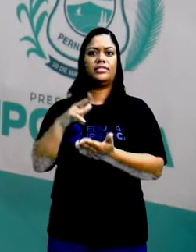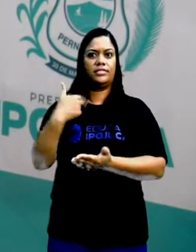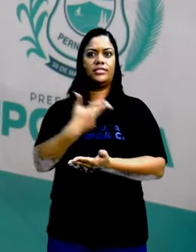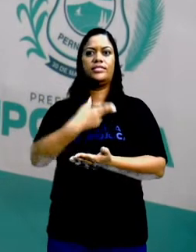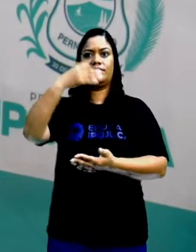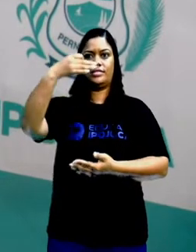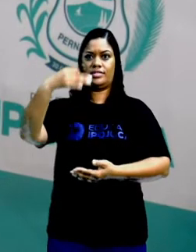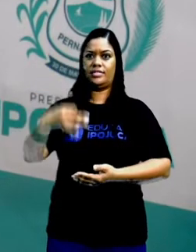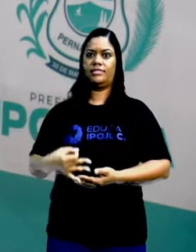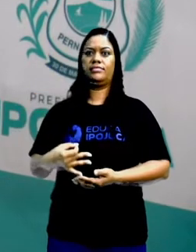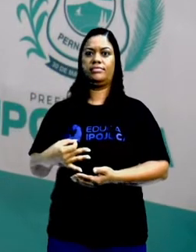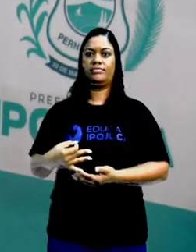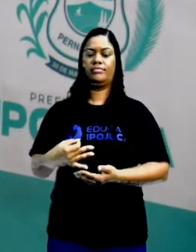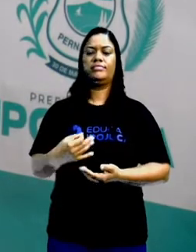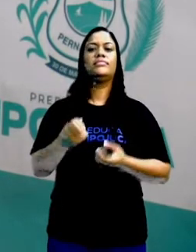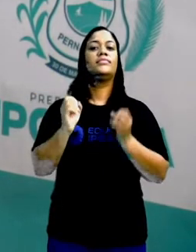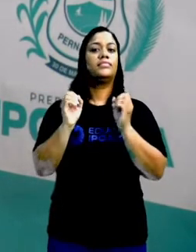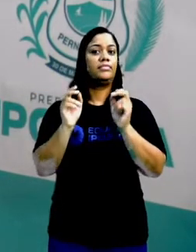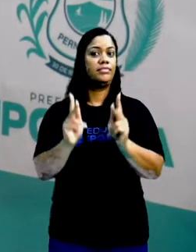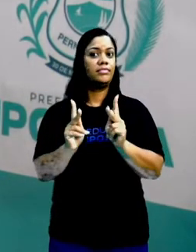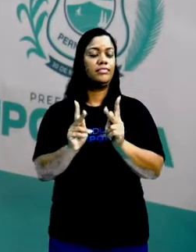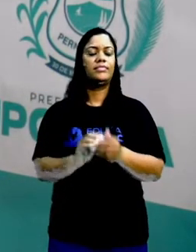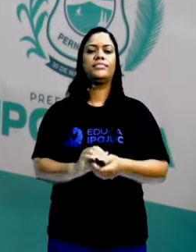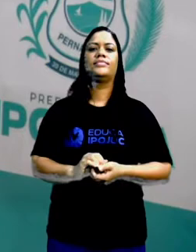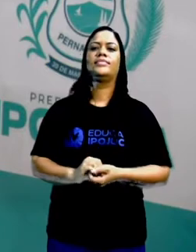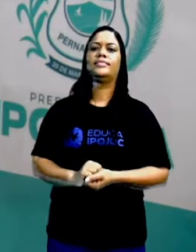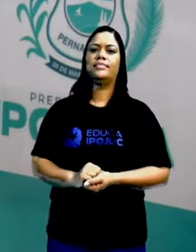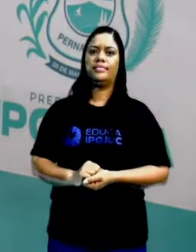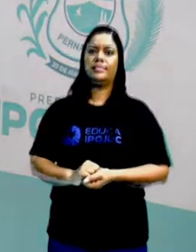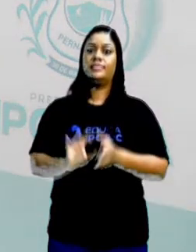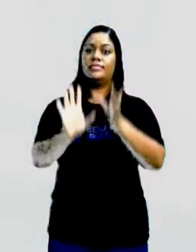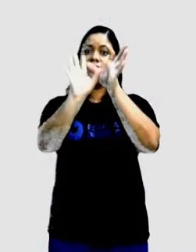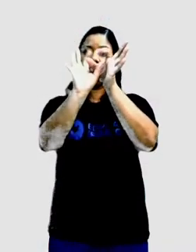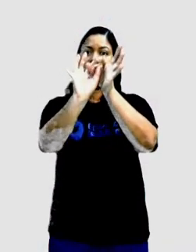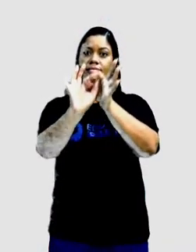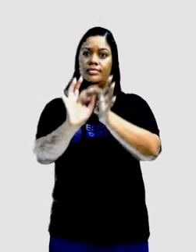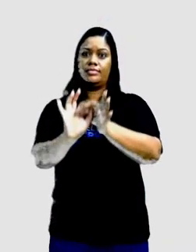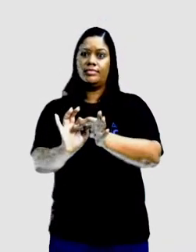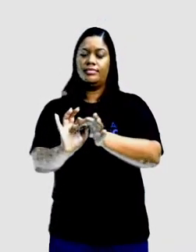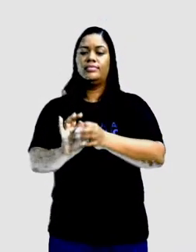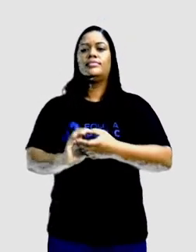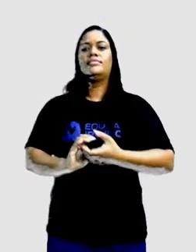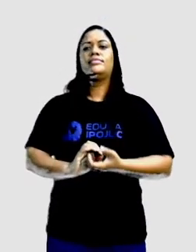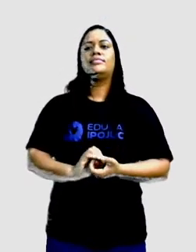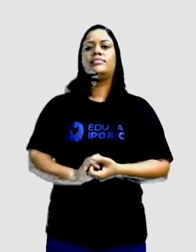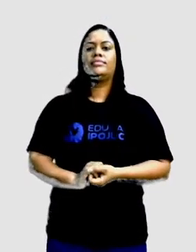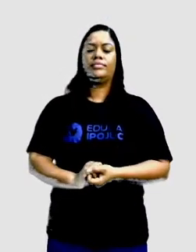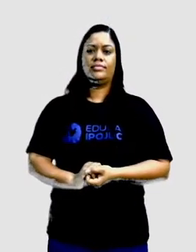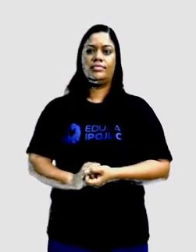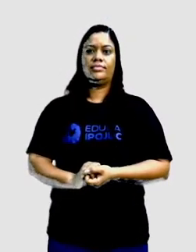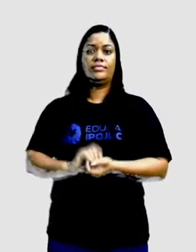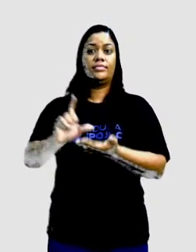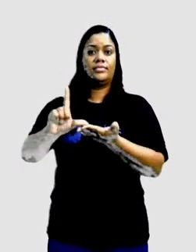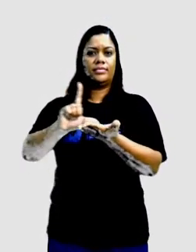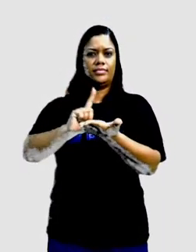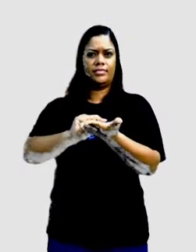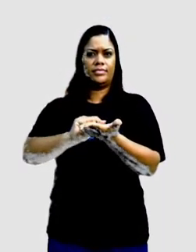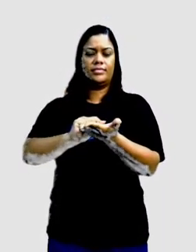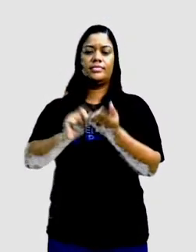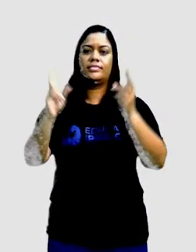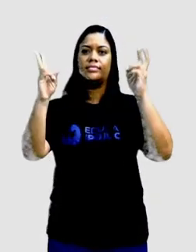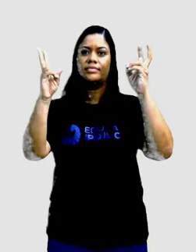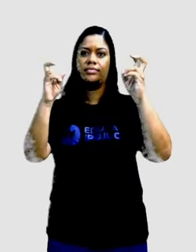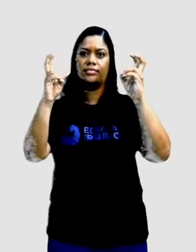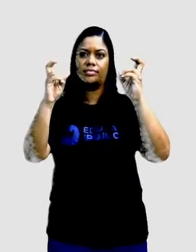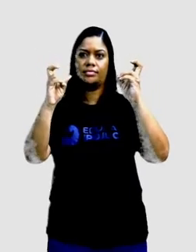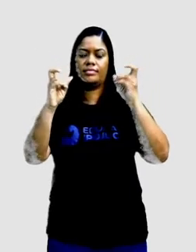que é o nosso ponto de vista Ok E aí o contexto de produção Geralmente os artigos eles abordam